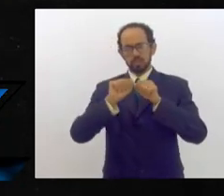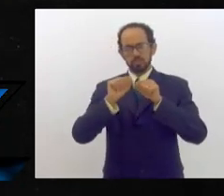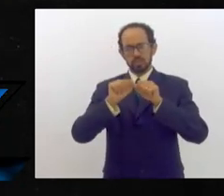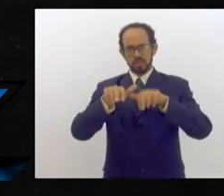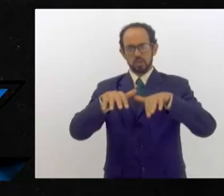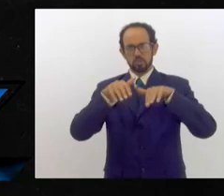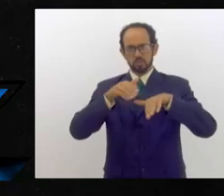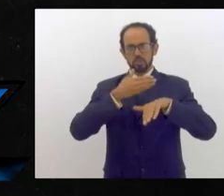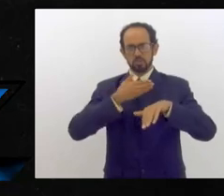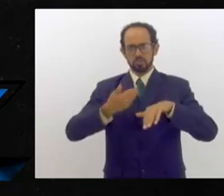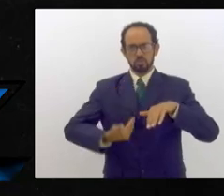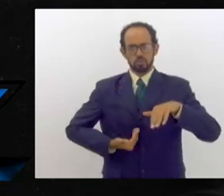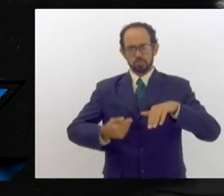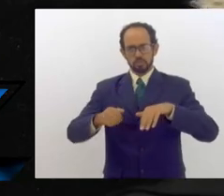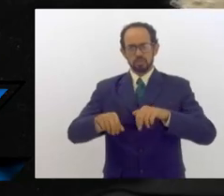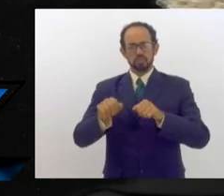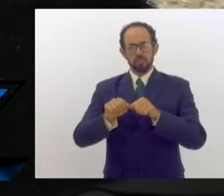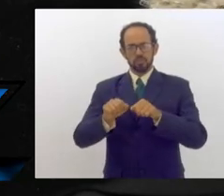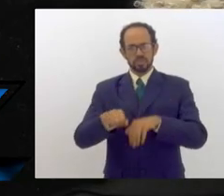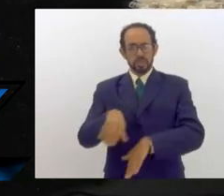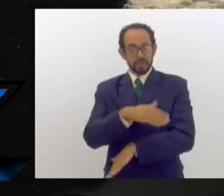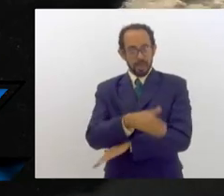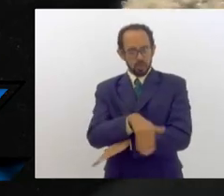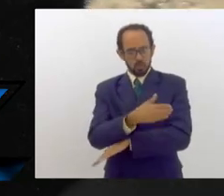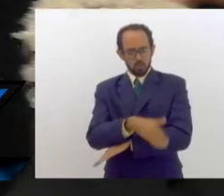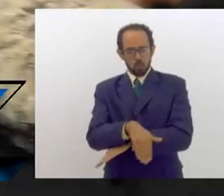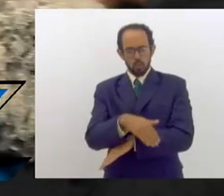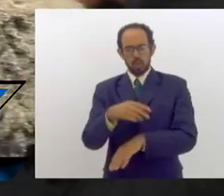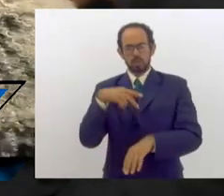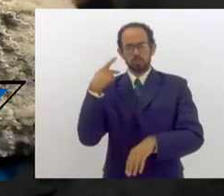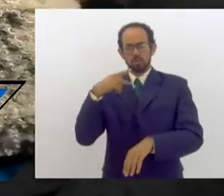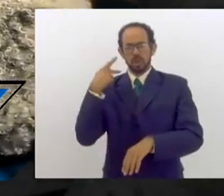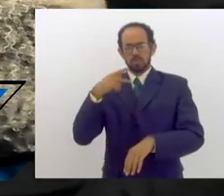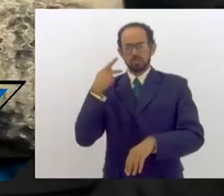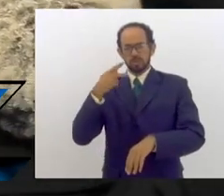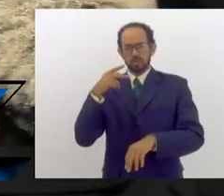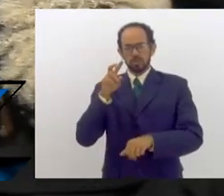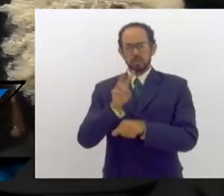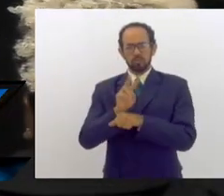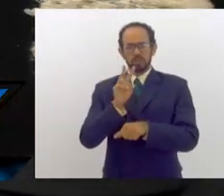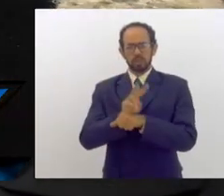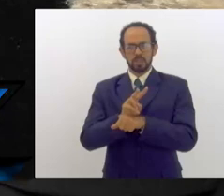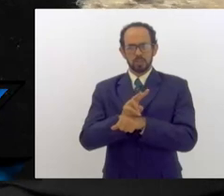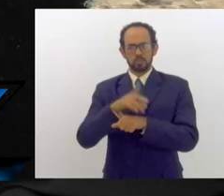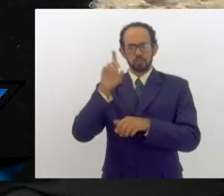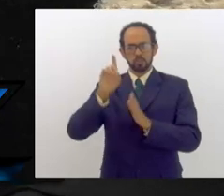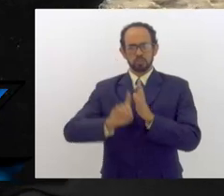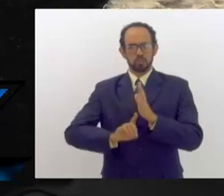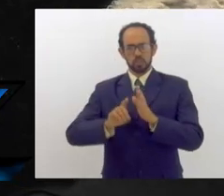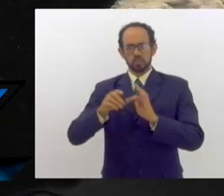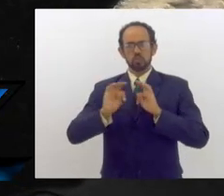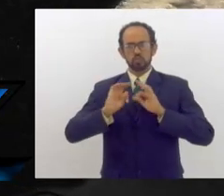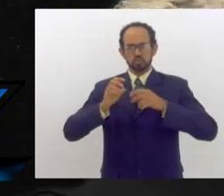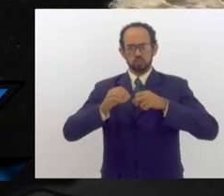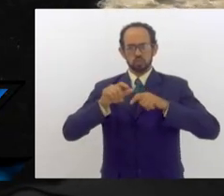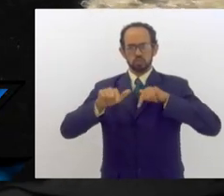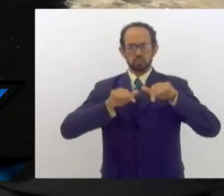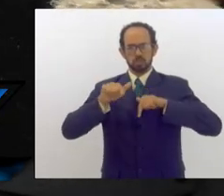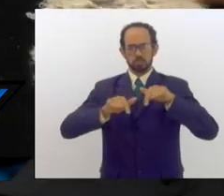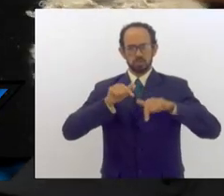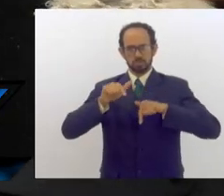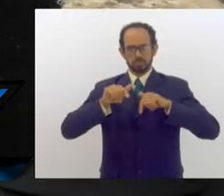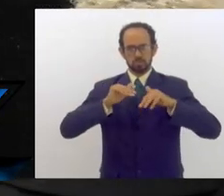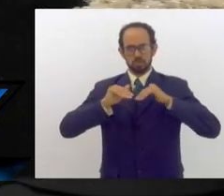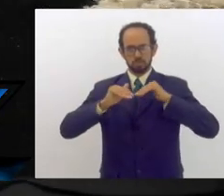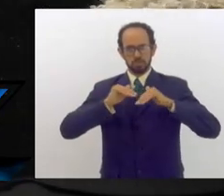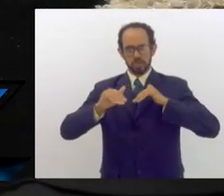e vamos estar na rua e do Parlamento defendendo o direito dos trabalhadores de Ivi de ter mobilidade urbana de ter